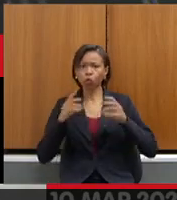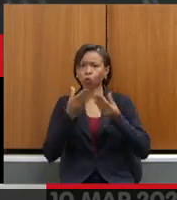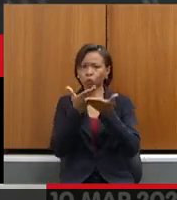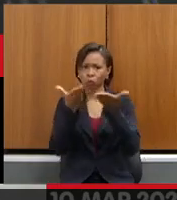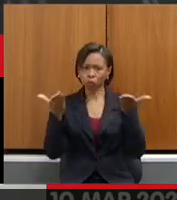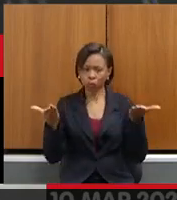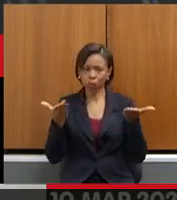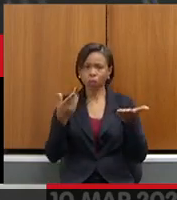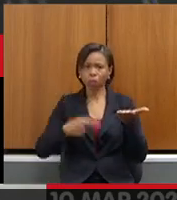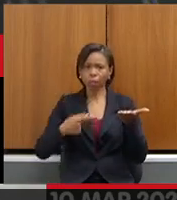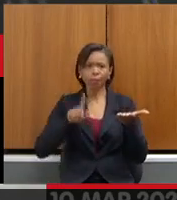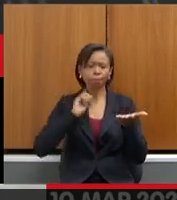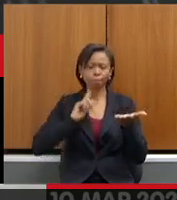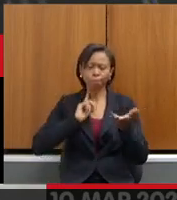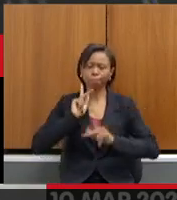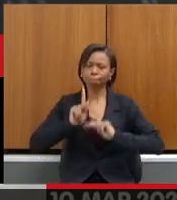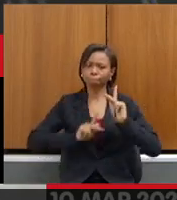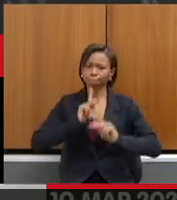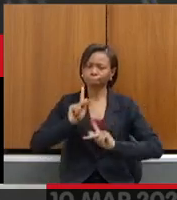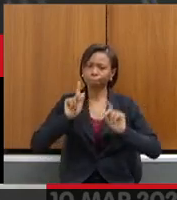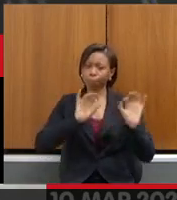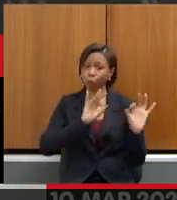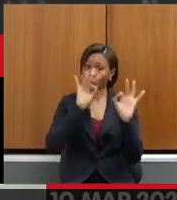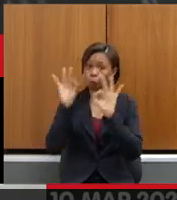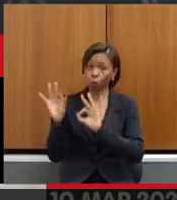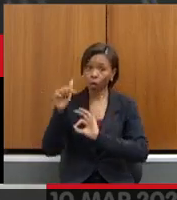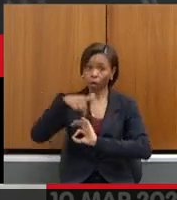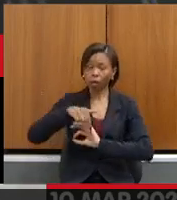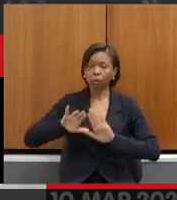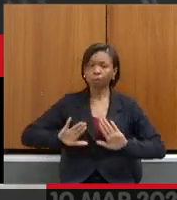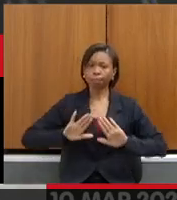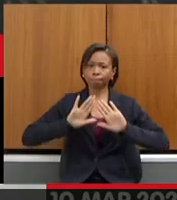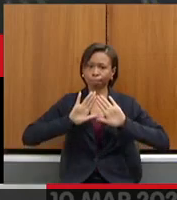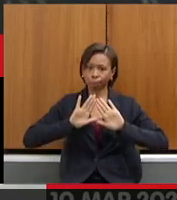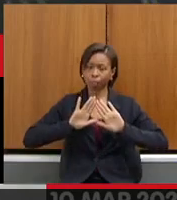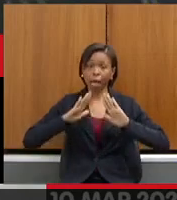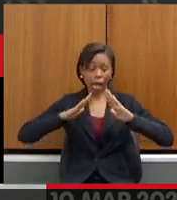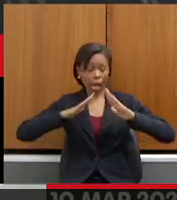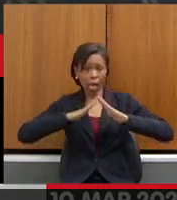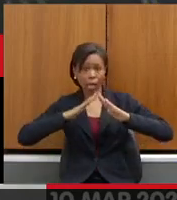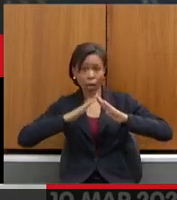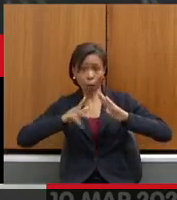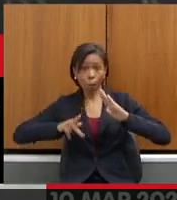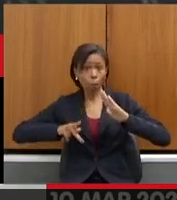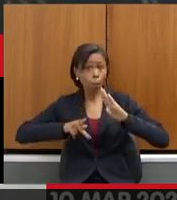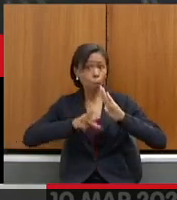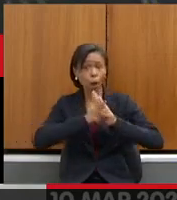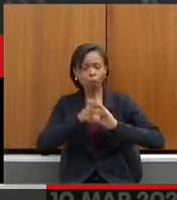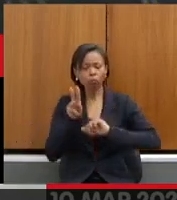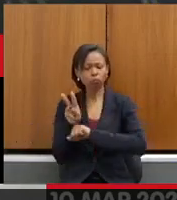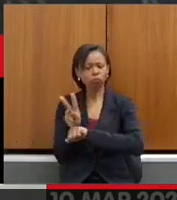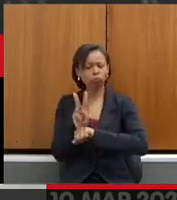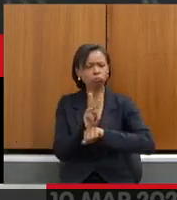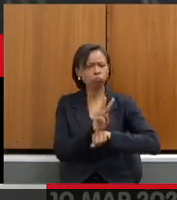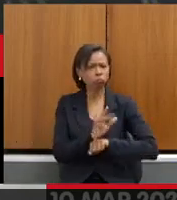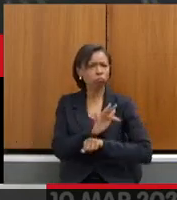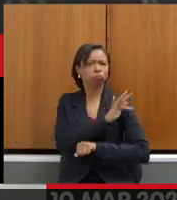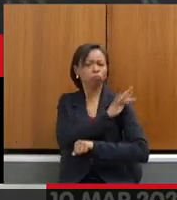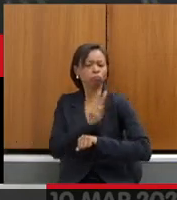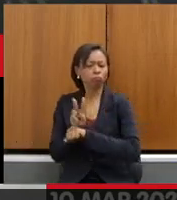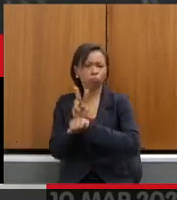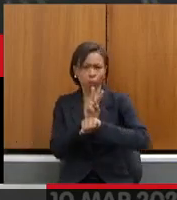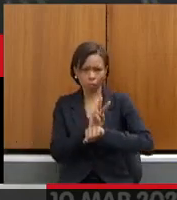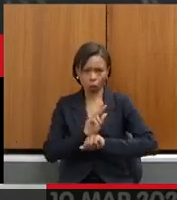acompanham nesse momento tão importante aqui no Parlamento Mineiro casa da fiscalização do Governo do Estado